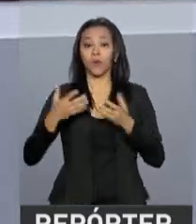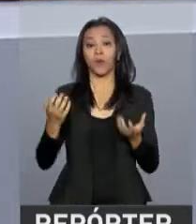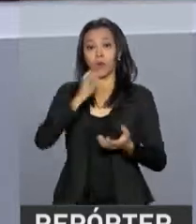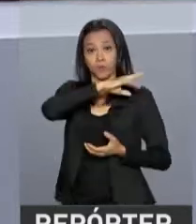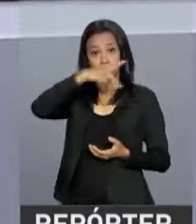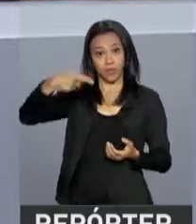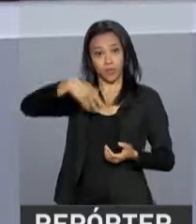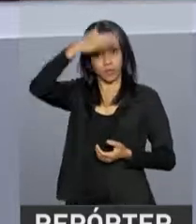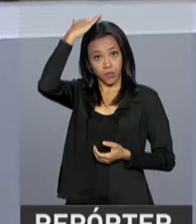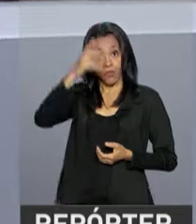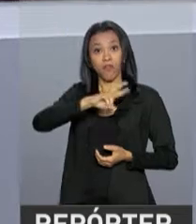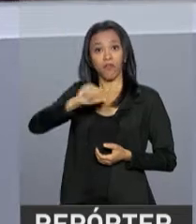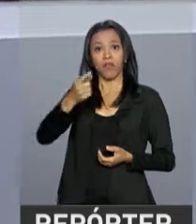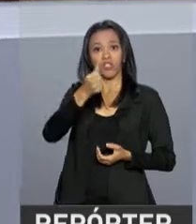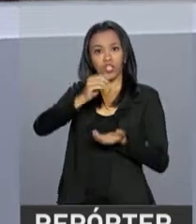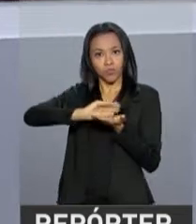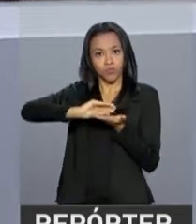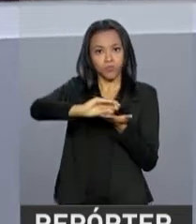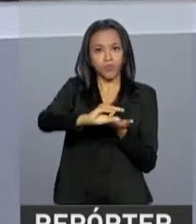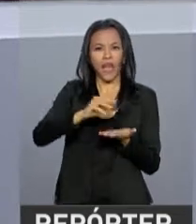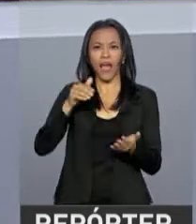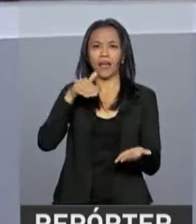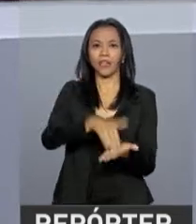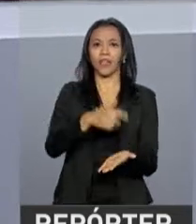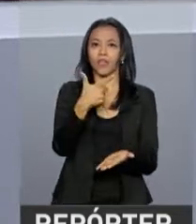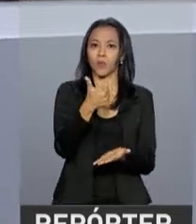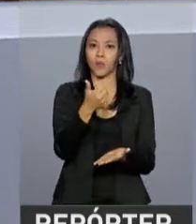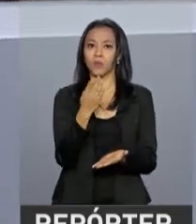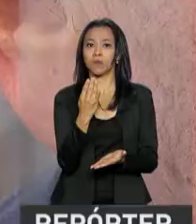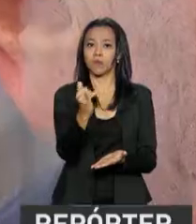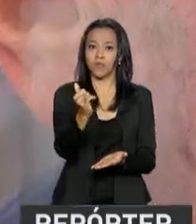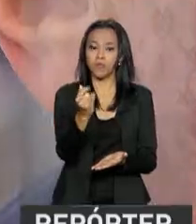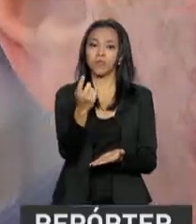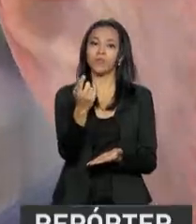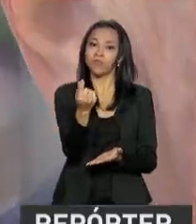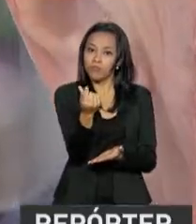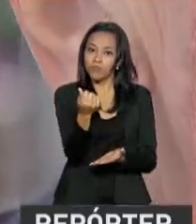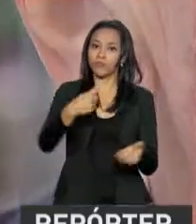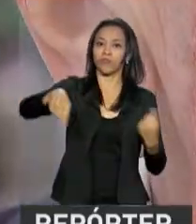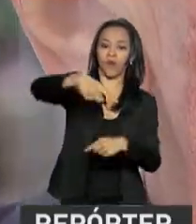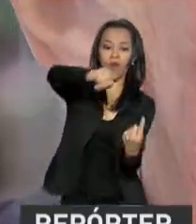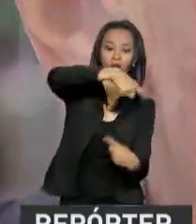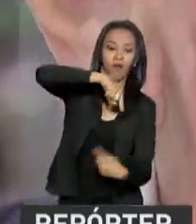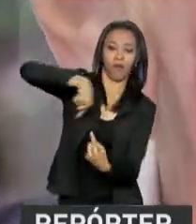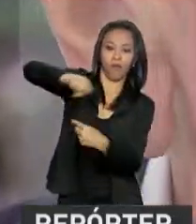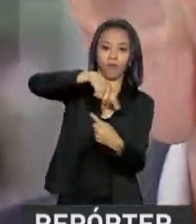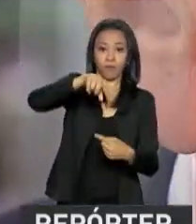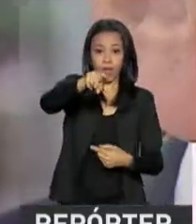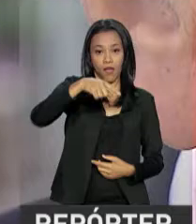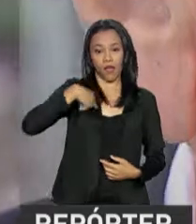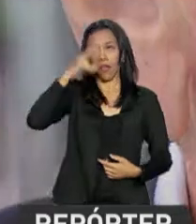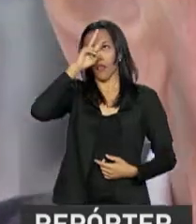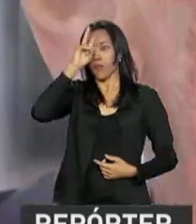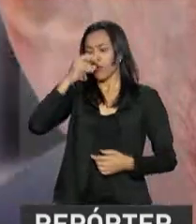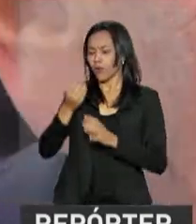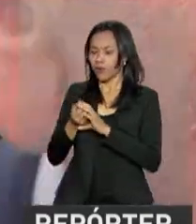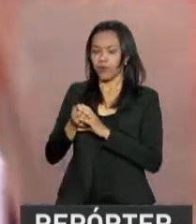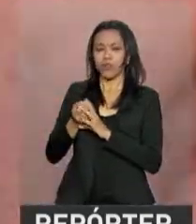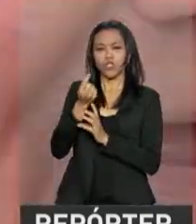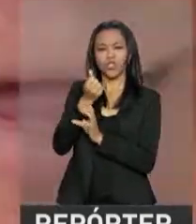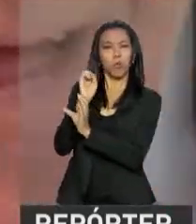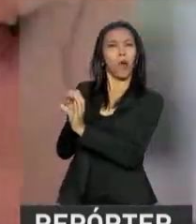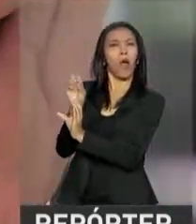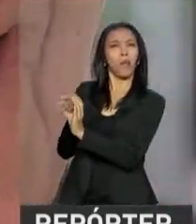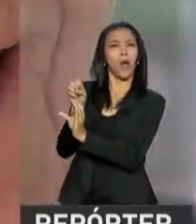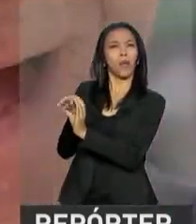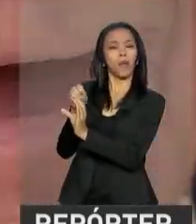injetados até 12 bilhões de reais na economia as lembranças do dia em que ficou sem o dinheiro que poupou